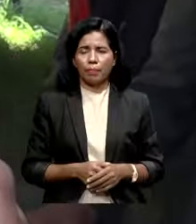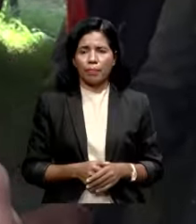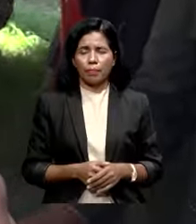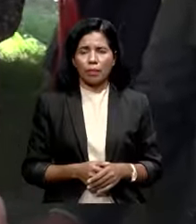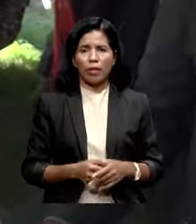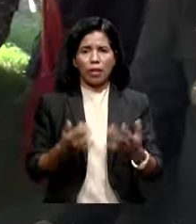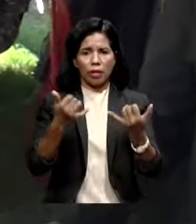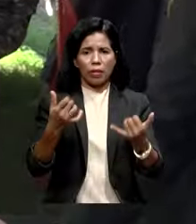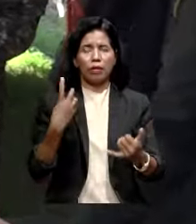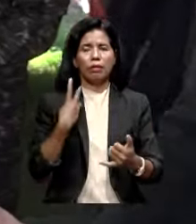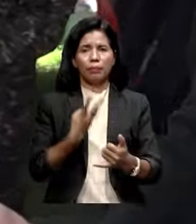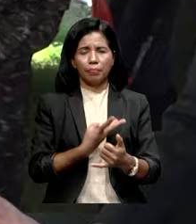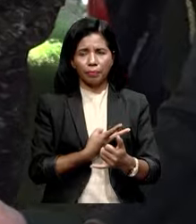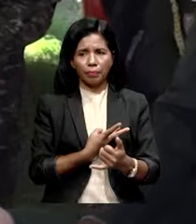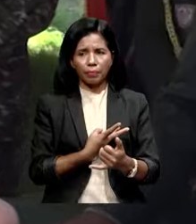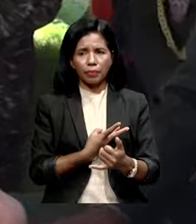mas